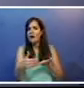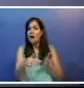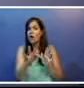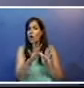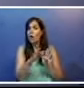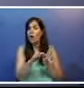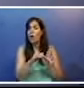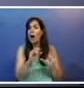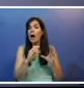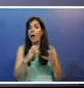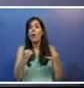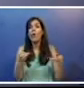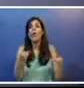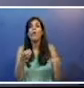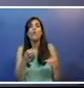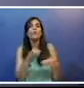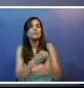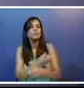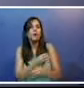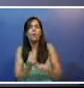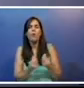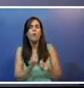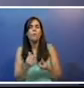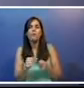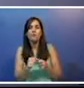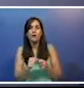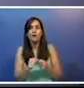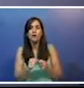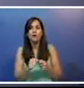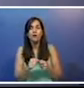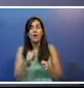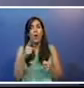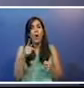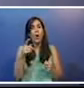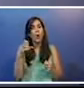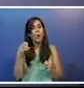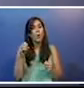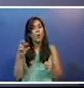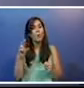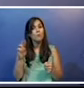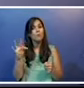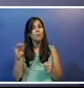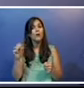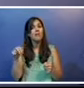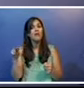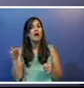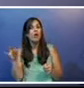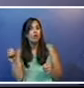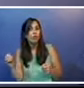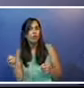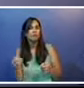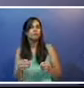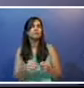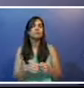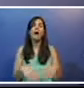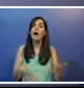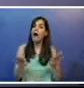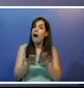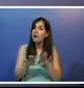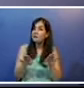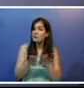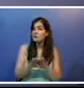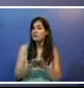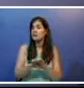conclusão. Então, assim, portanto, a pontuação está correta